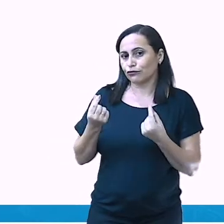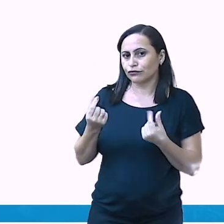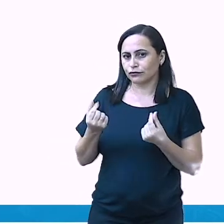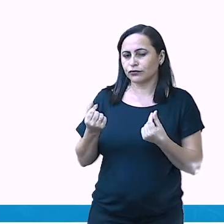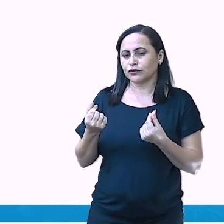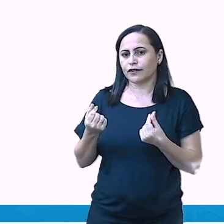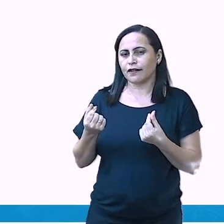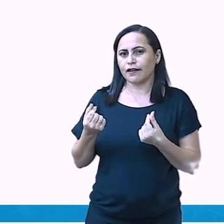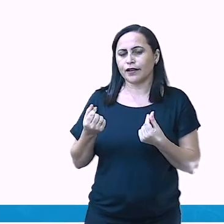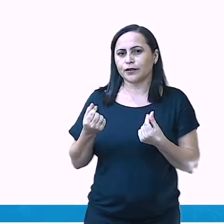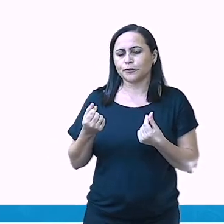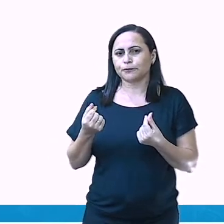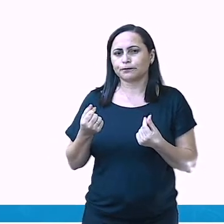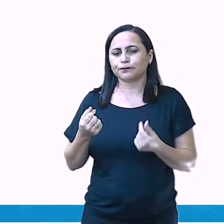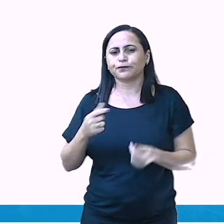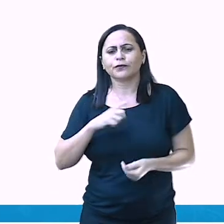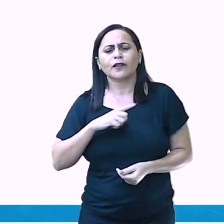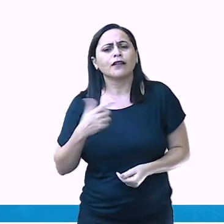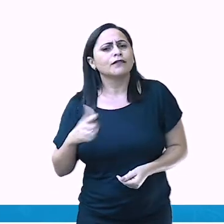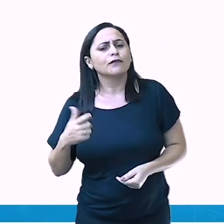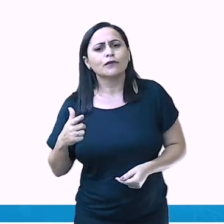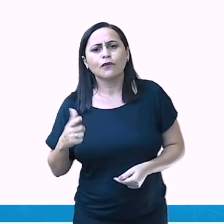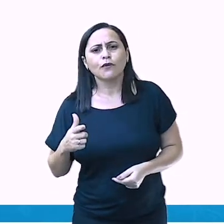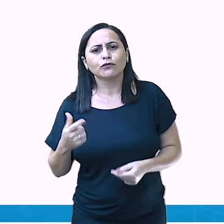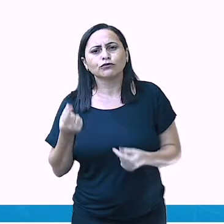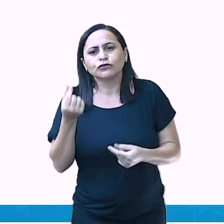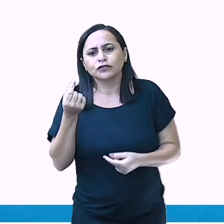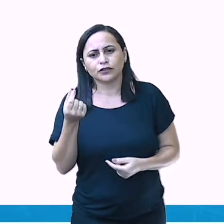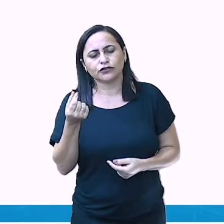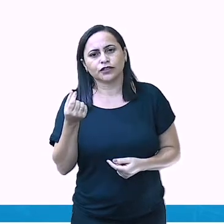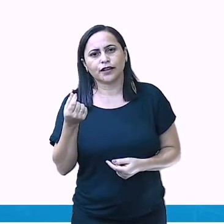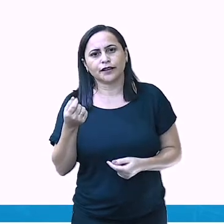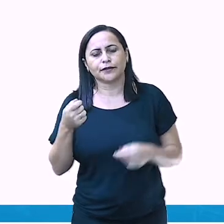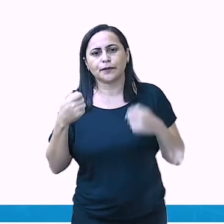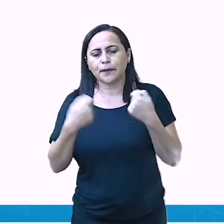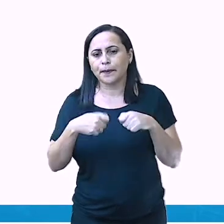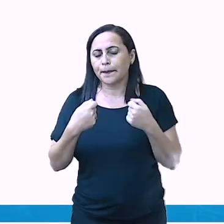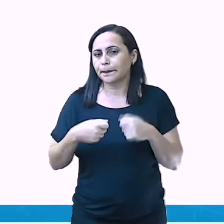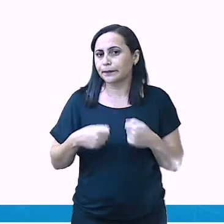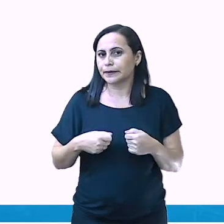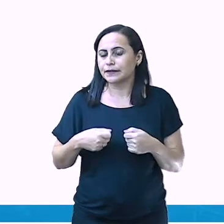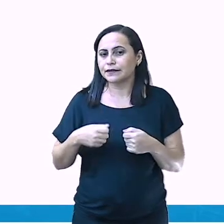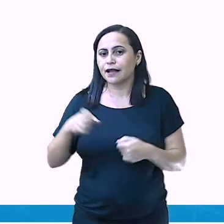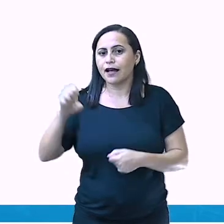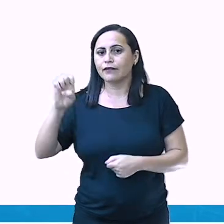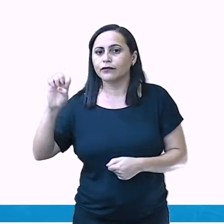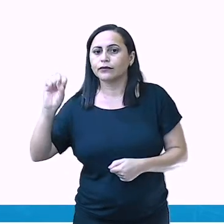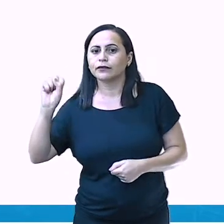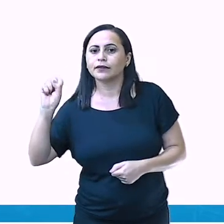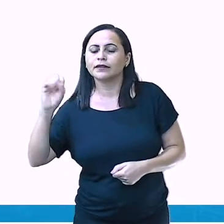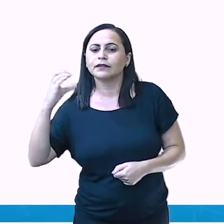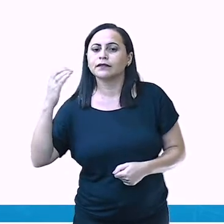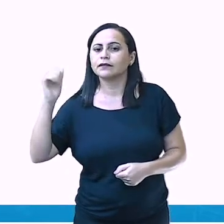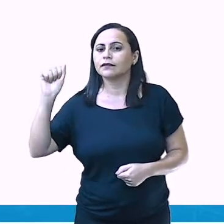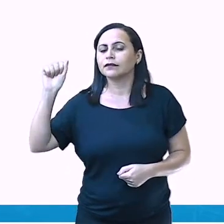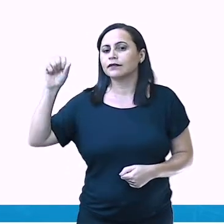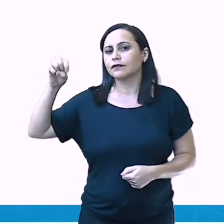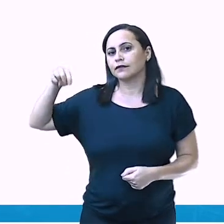para que eu pudesse comprar um produto, então essa prática se chamava o quê? De escambo.